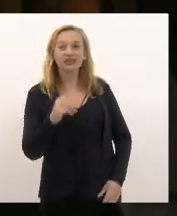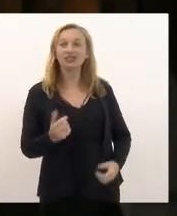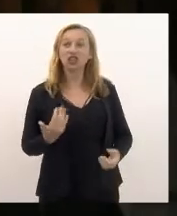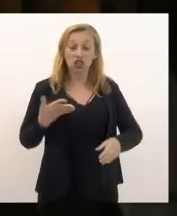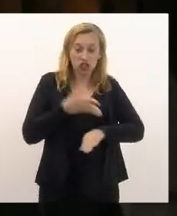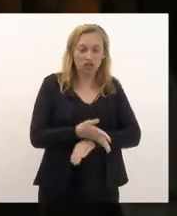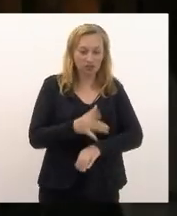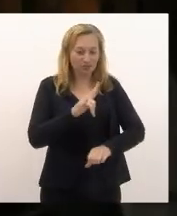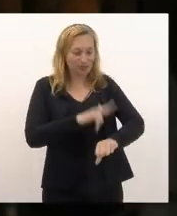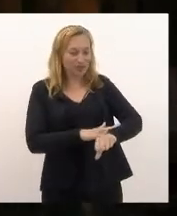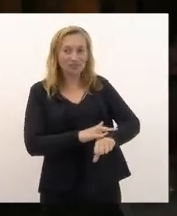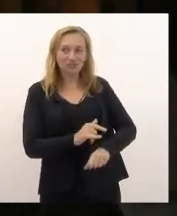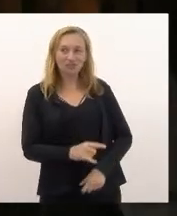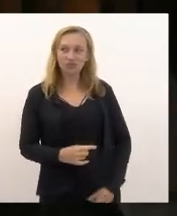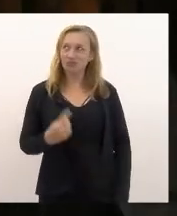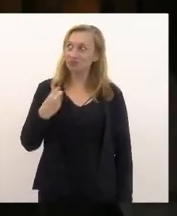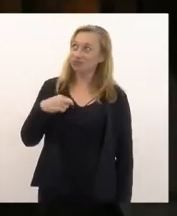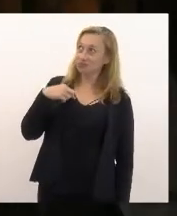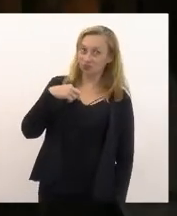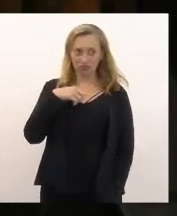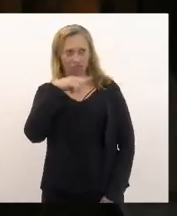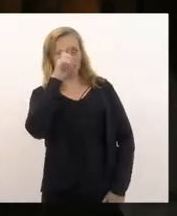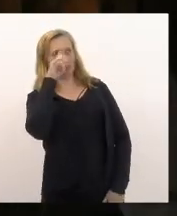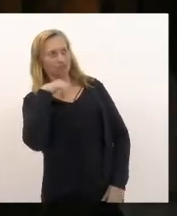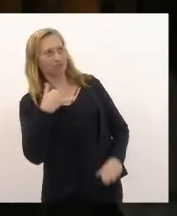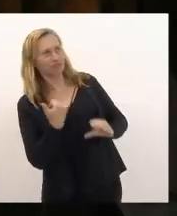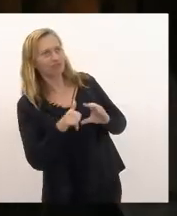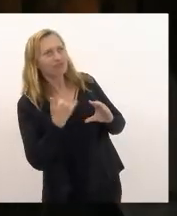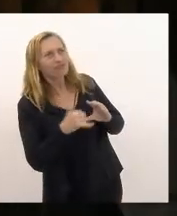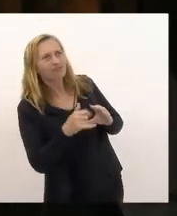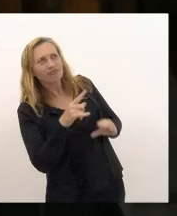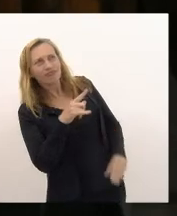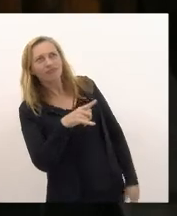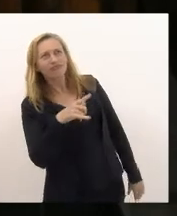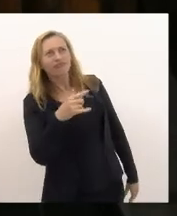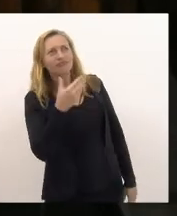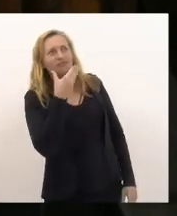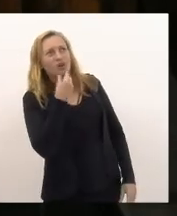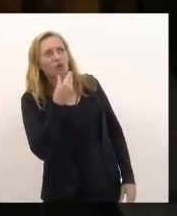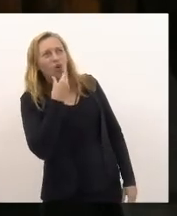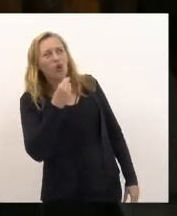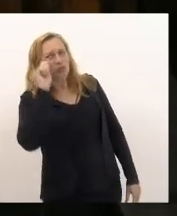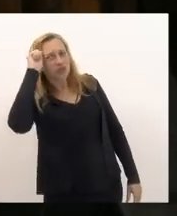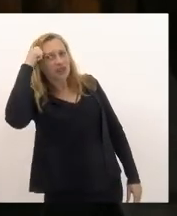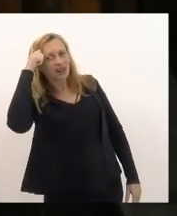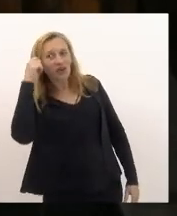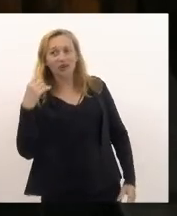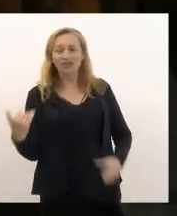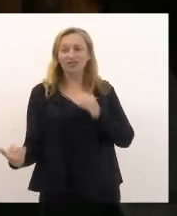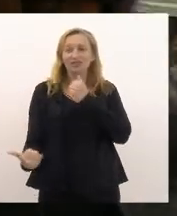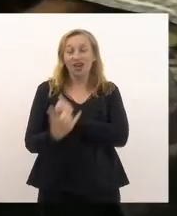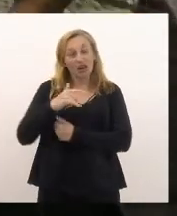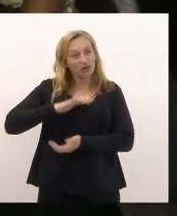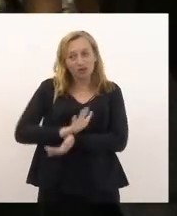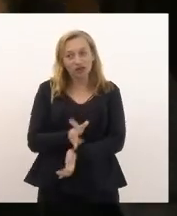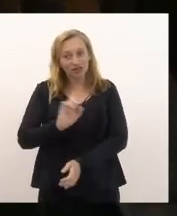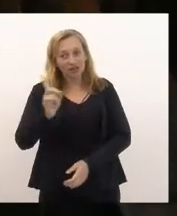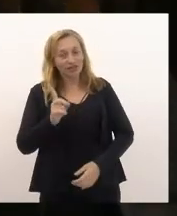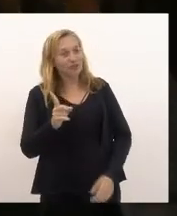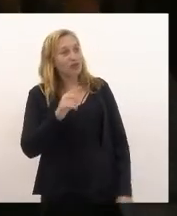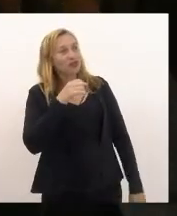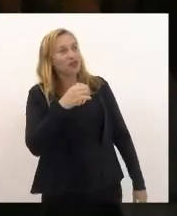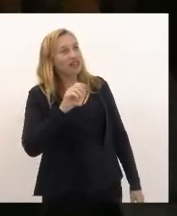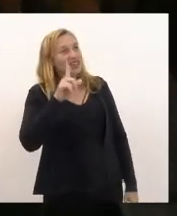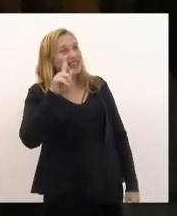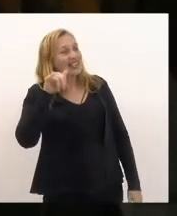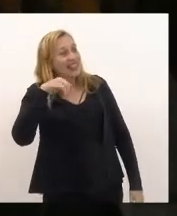chega no banheiro. Tá lá o negão do WhatsApp. Tá lá o negão do WhatsApp. Ó, já estão me acusando de racista. Mas só porque eu falei negão. É negão